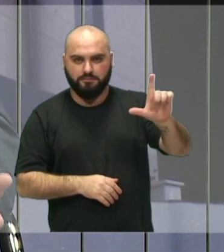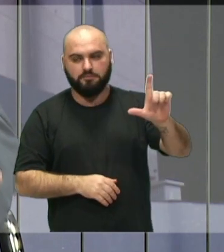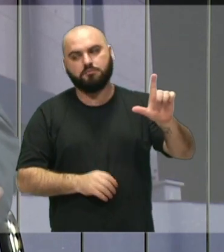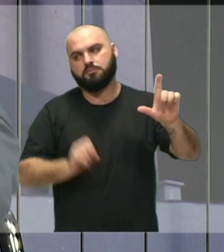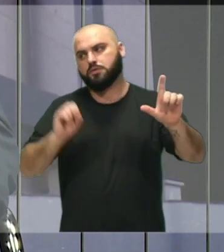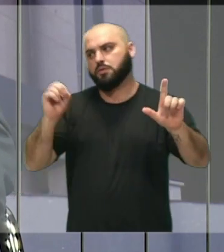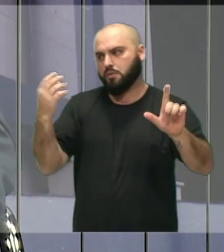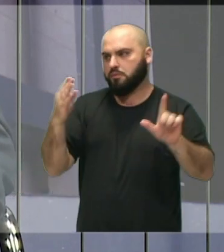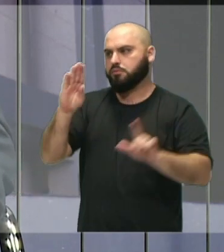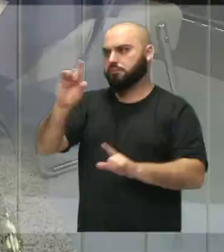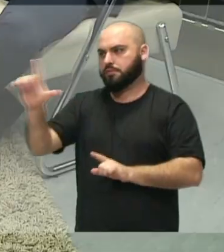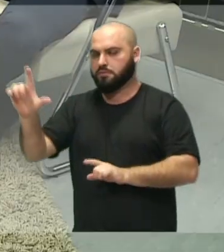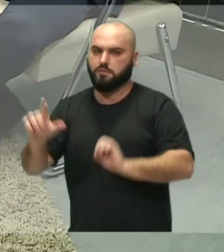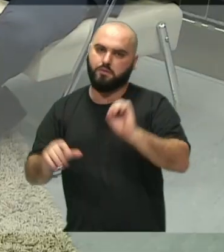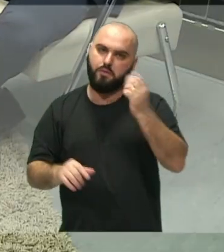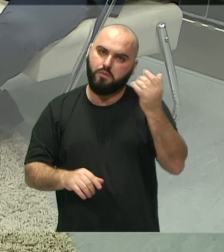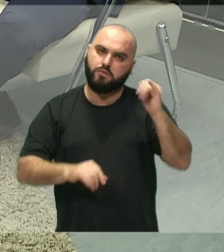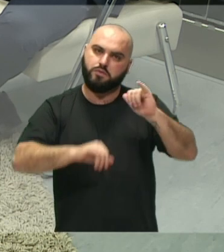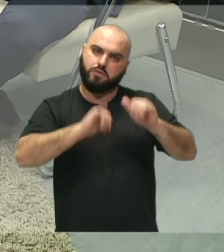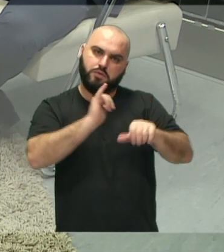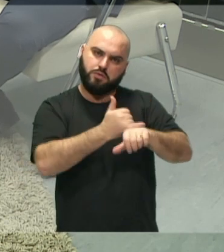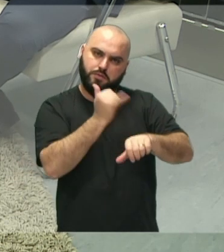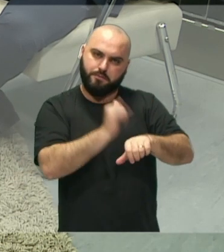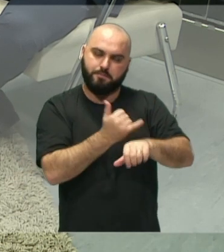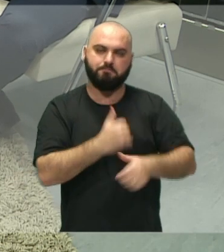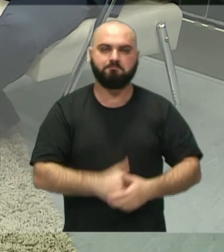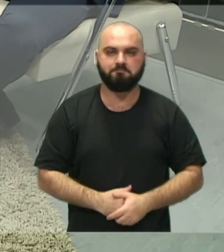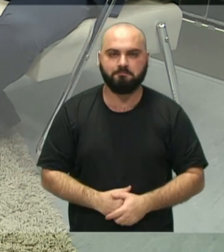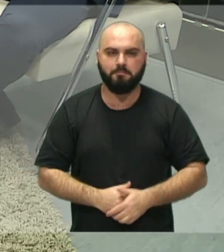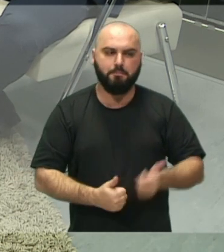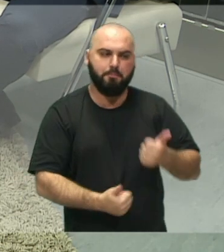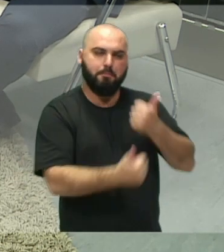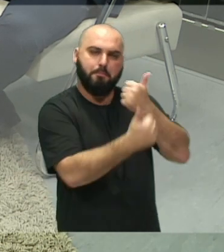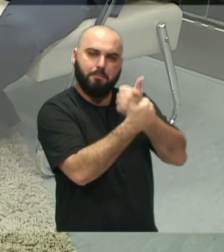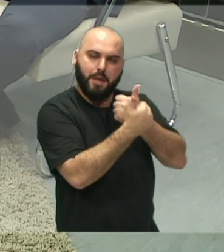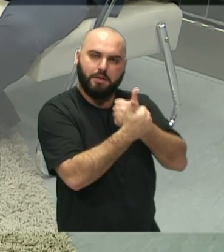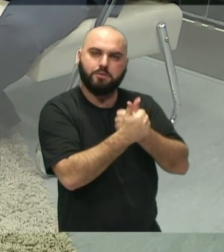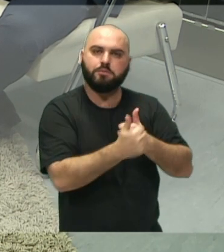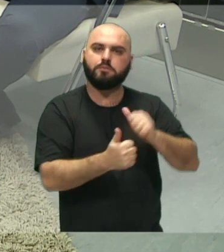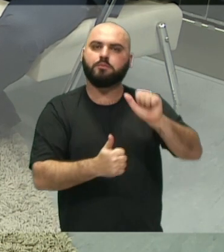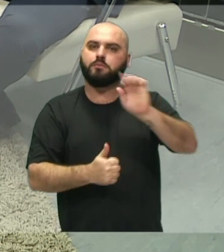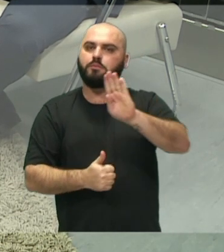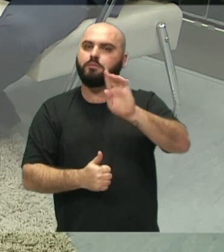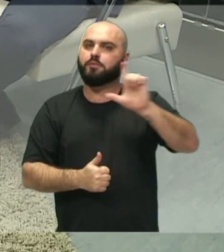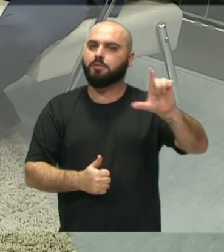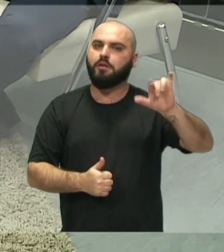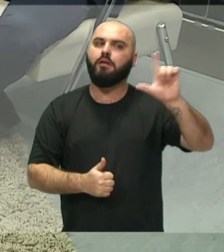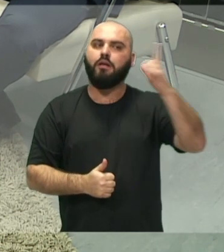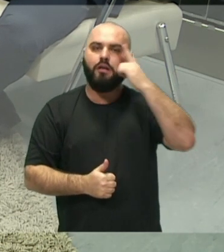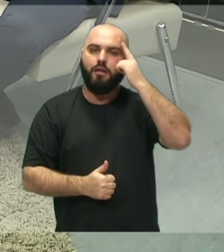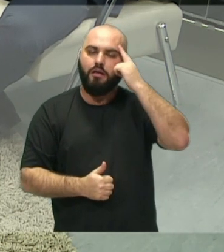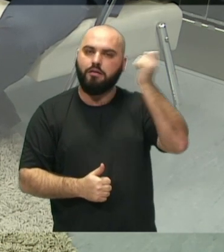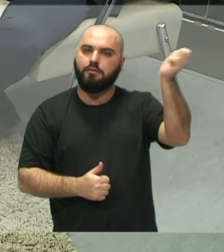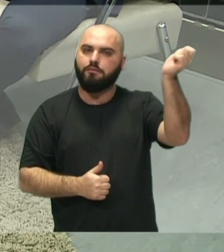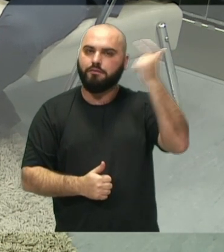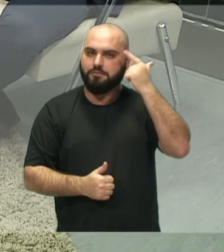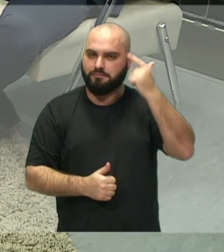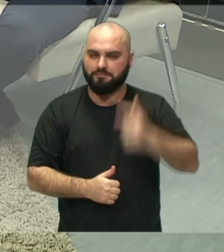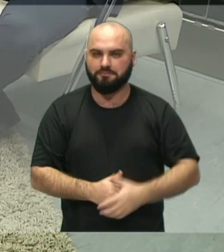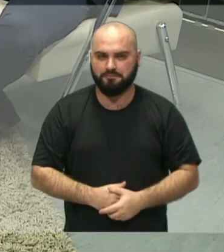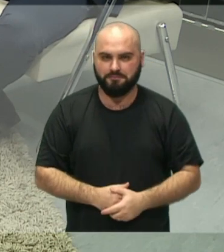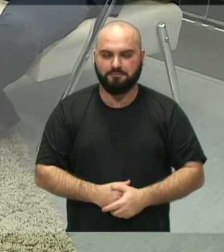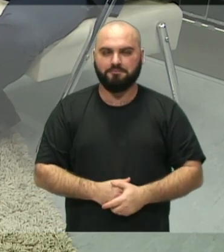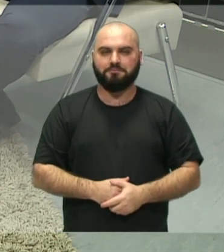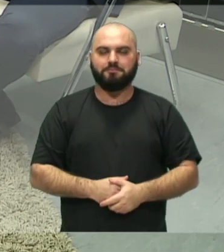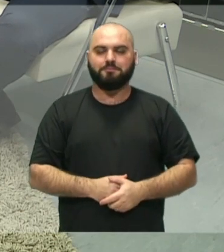Blumenau, na FURB, ou a cidade de Joinville. Então, ficou mais próximo a gente realizar esse sonho de se formar na